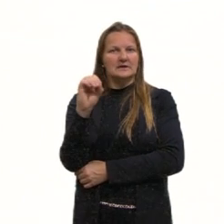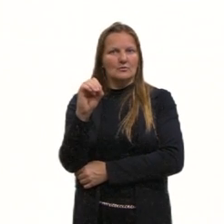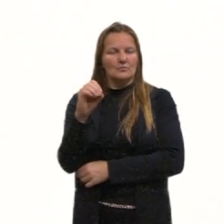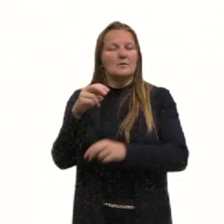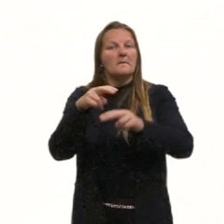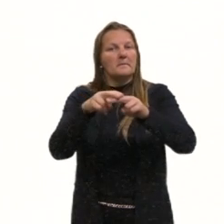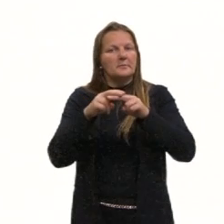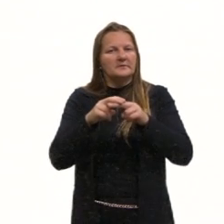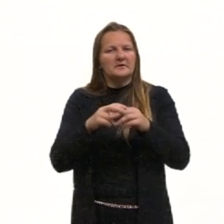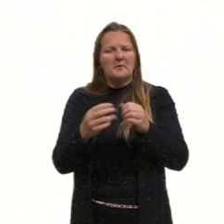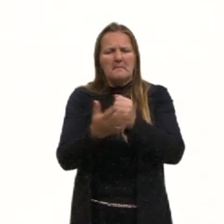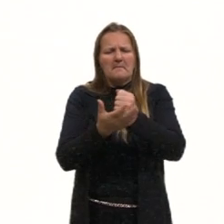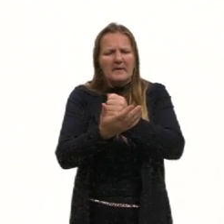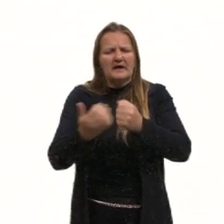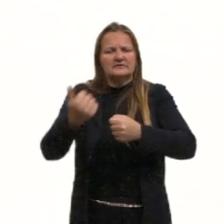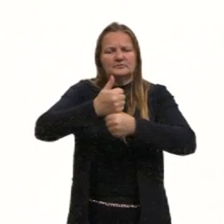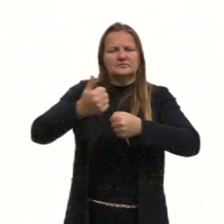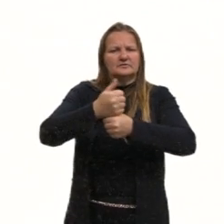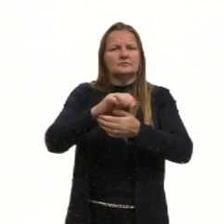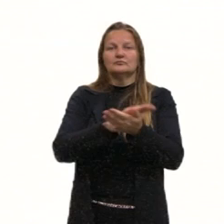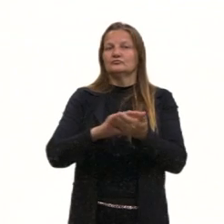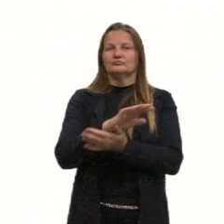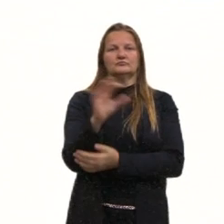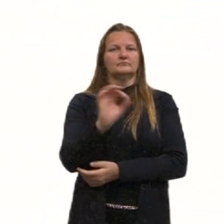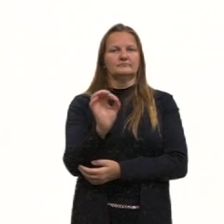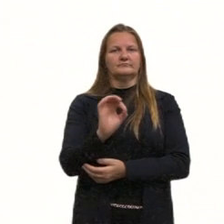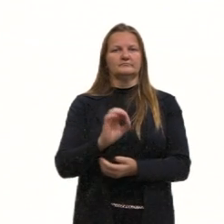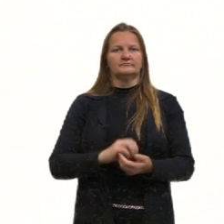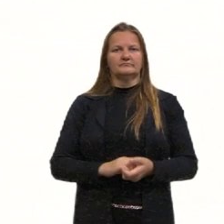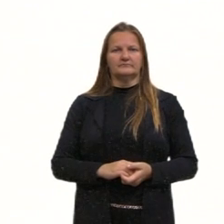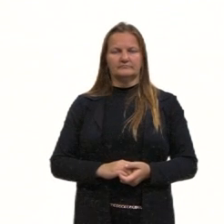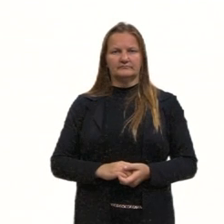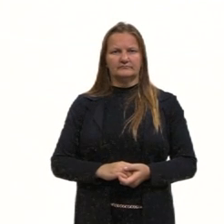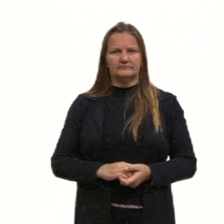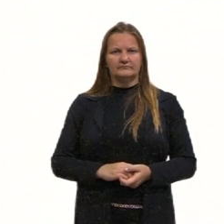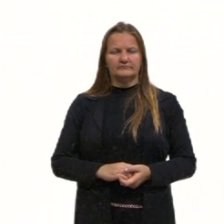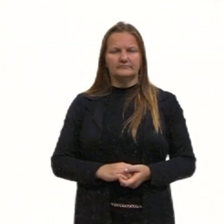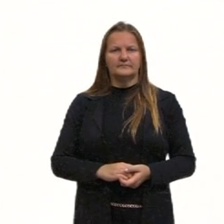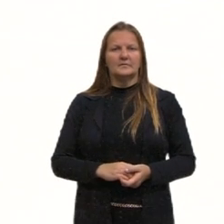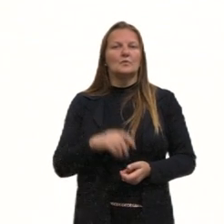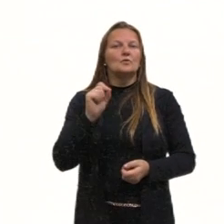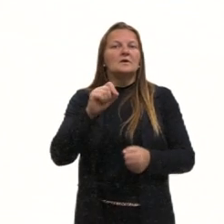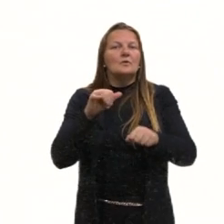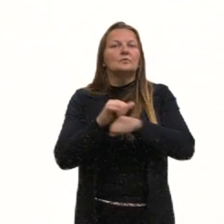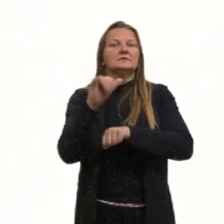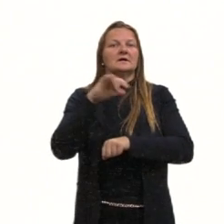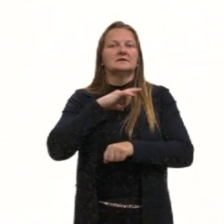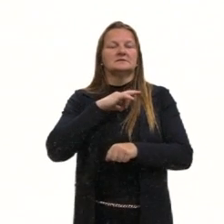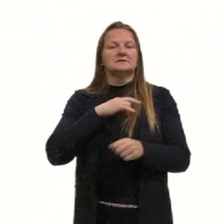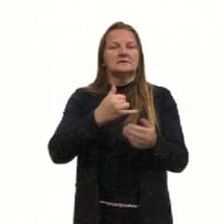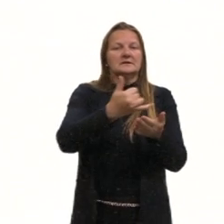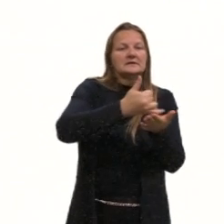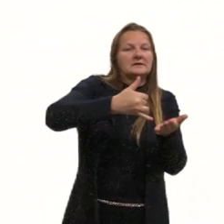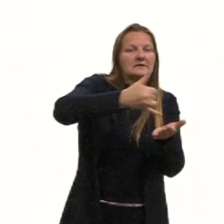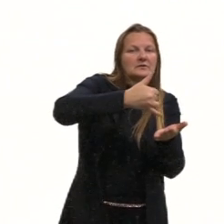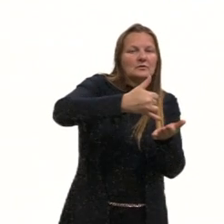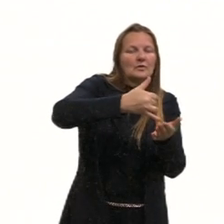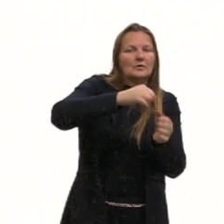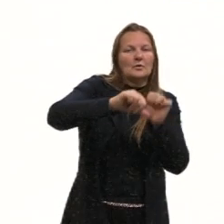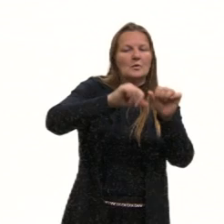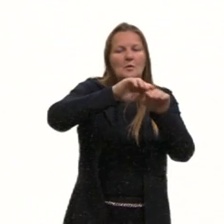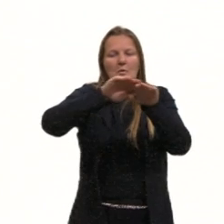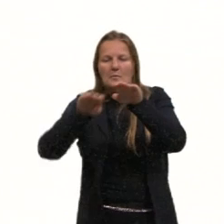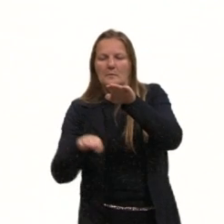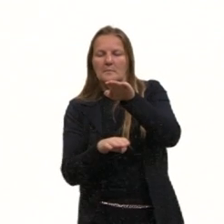base substituição também não ocorre uma oxirredução O que ocorre quando eu tenho uma transformação num subproduto